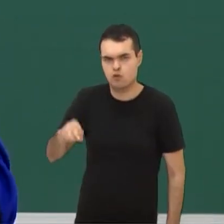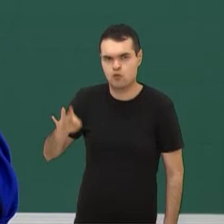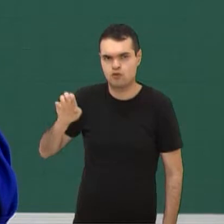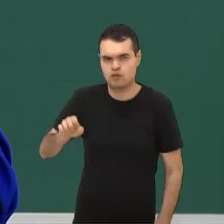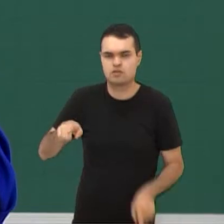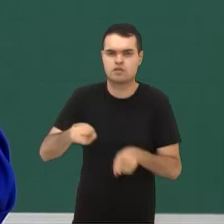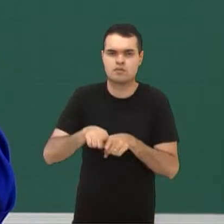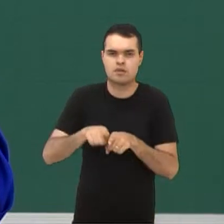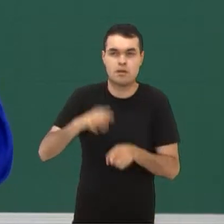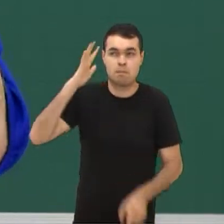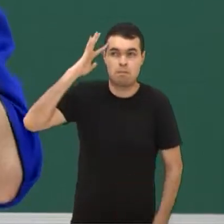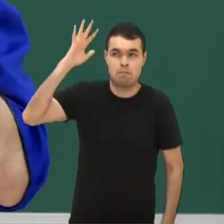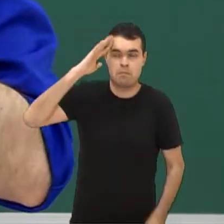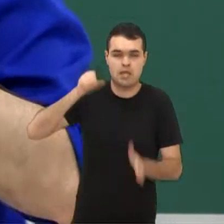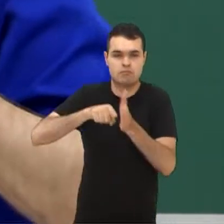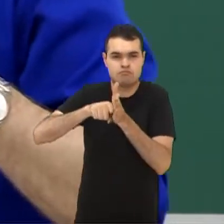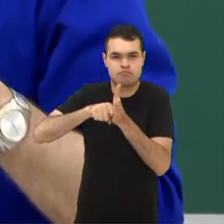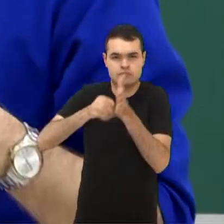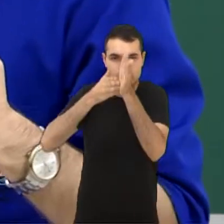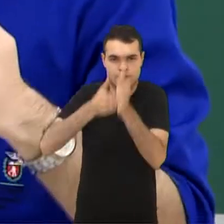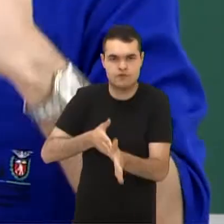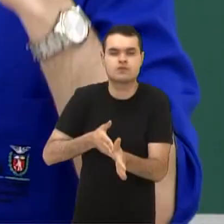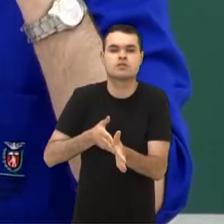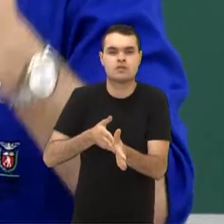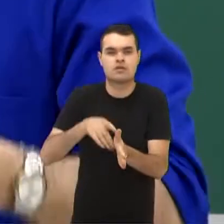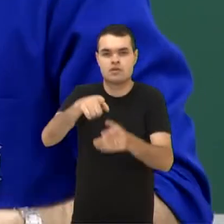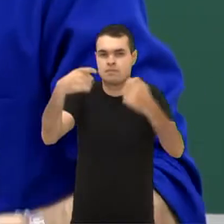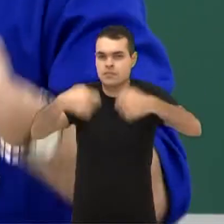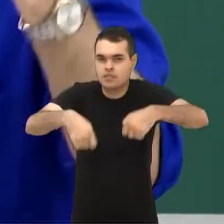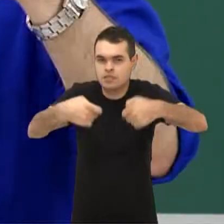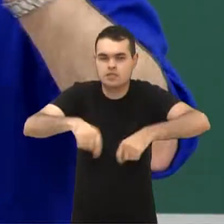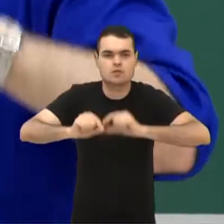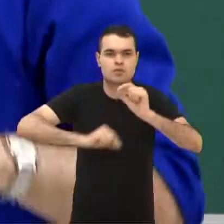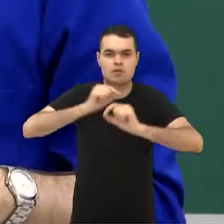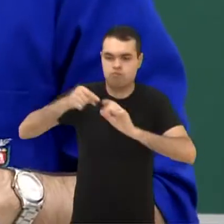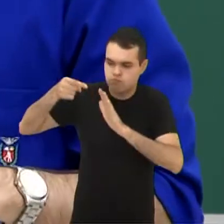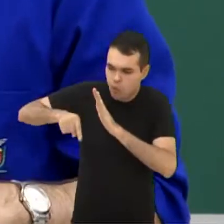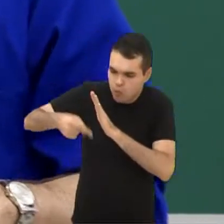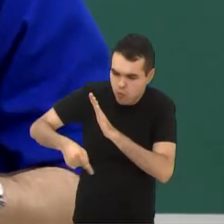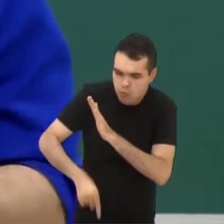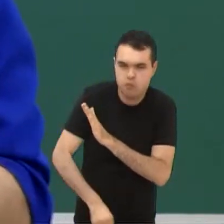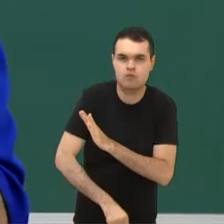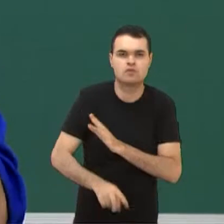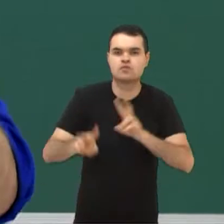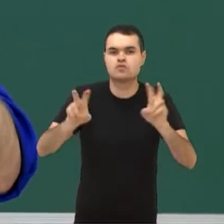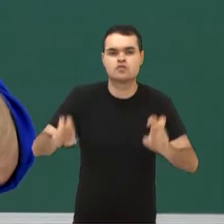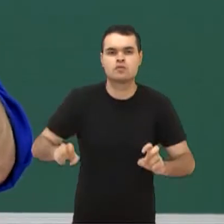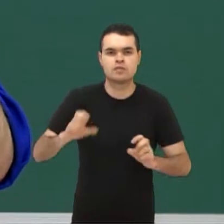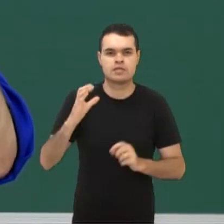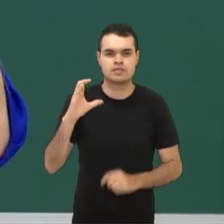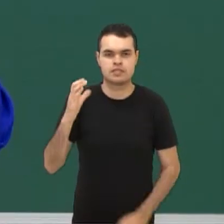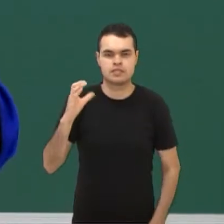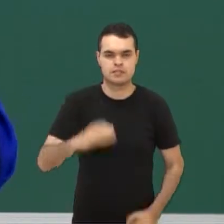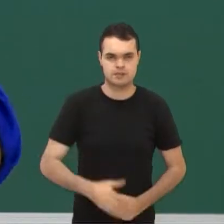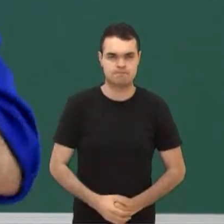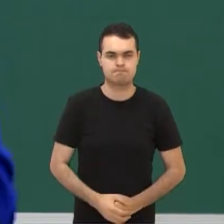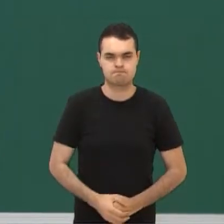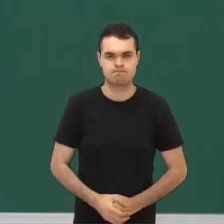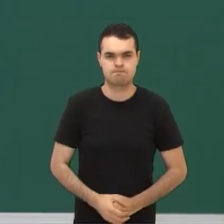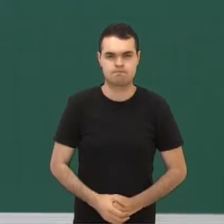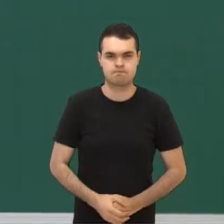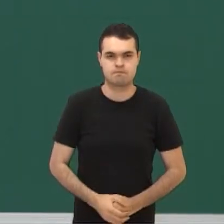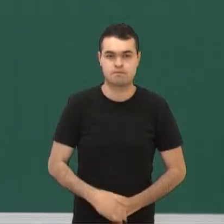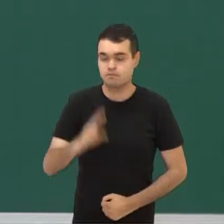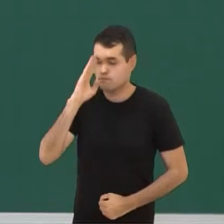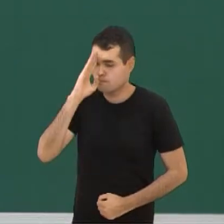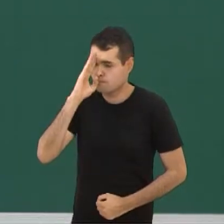metafísica. Essa abordagem ela é necessária para você entender a fundamentação da ciência, tá? O grande X da questão que